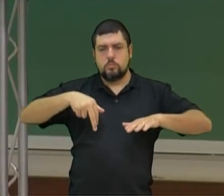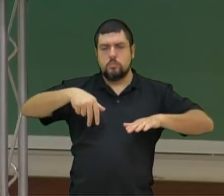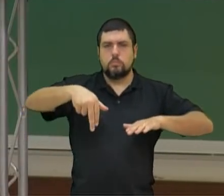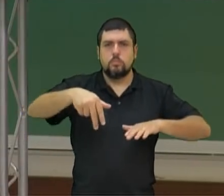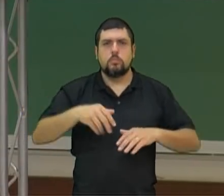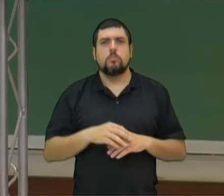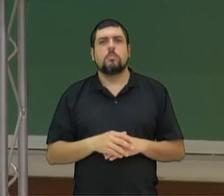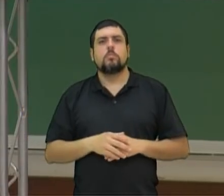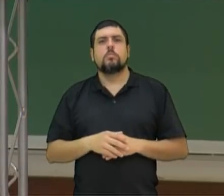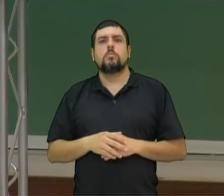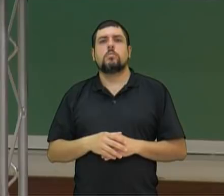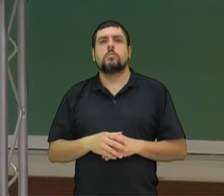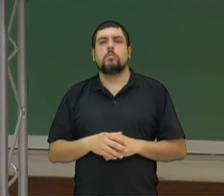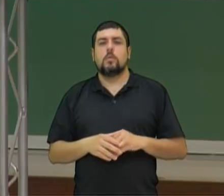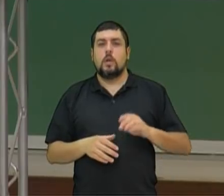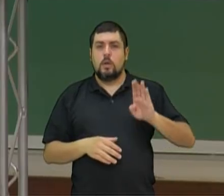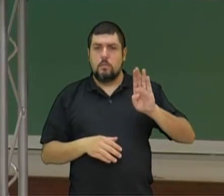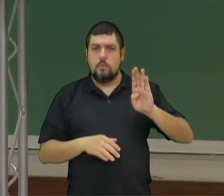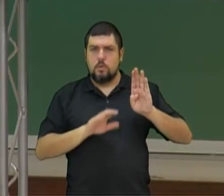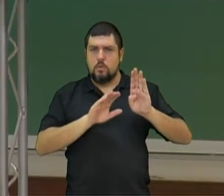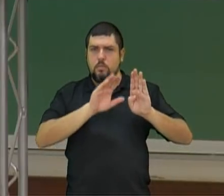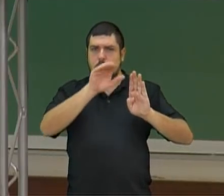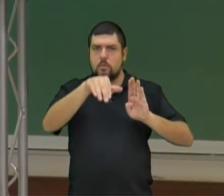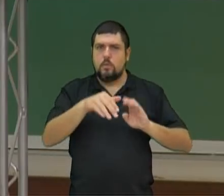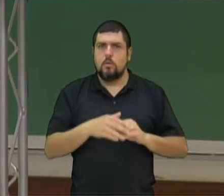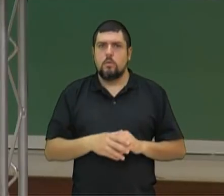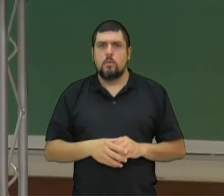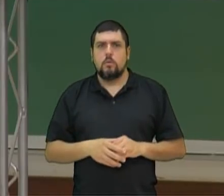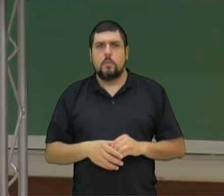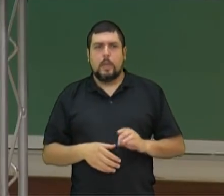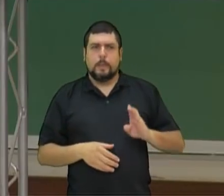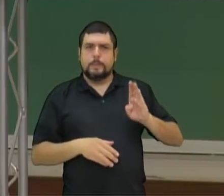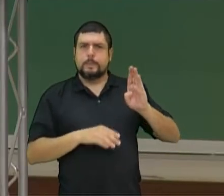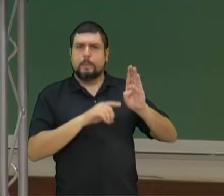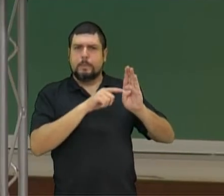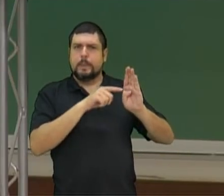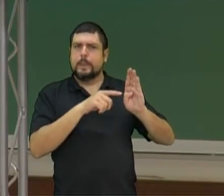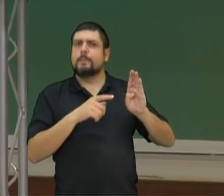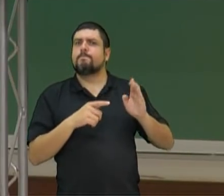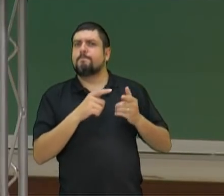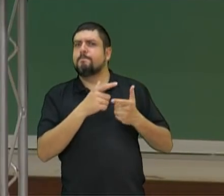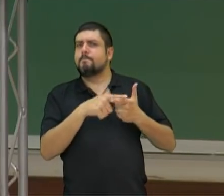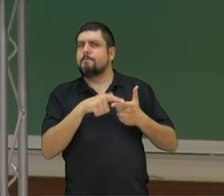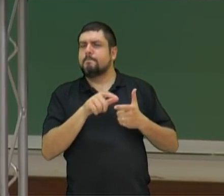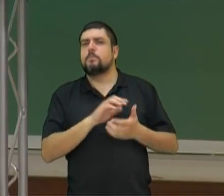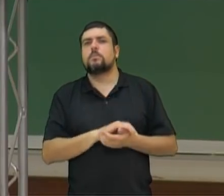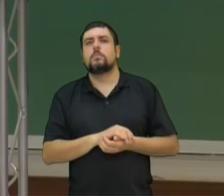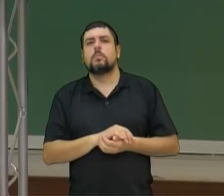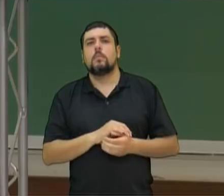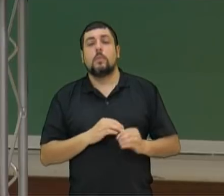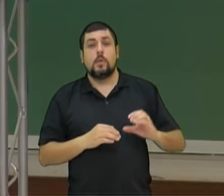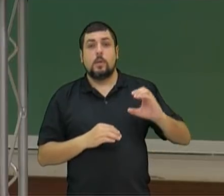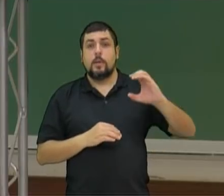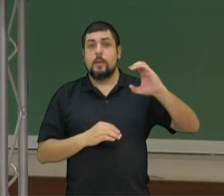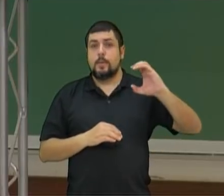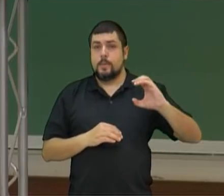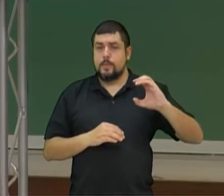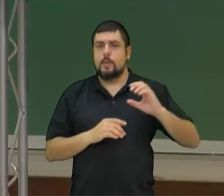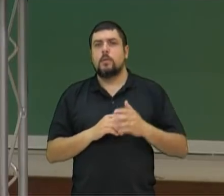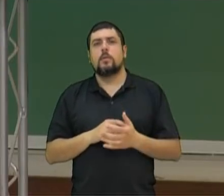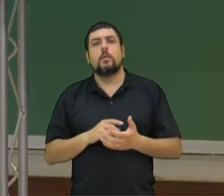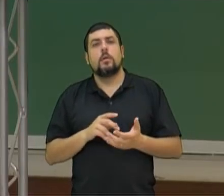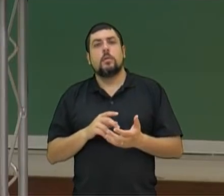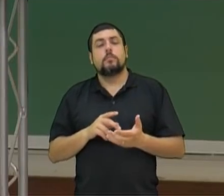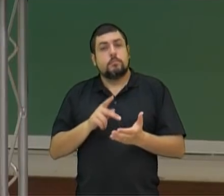Vou pular a B. Ih, Fabiano, se você pulou a B é porque ela que tem o problema. Descobriu. Letra C. Protege realmente a